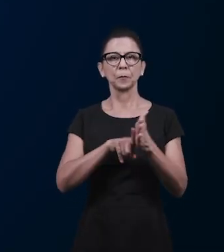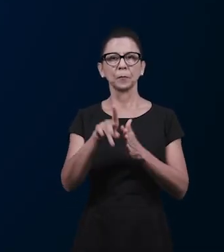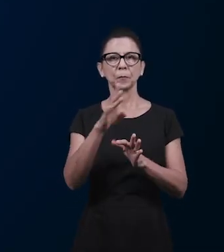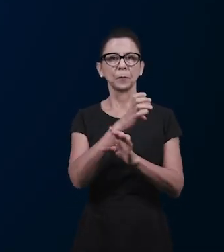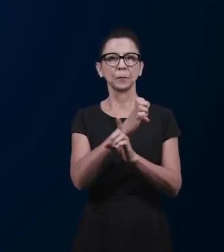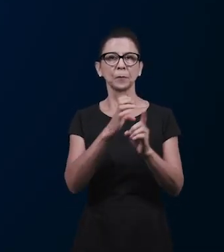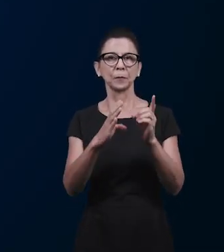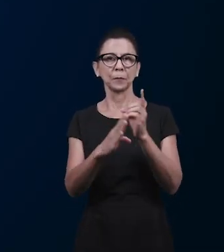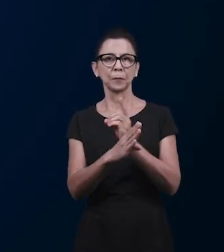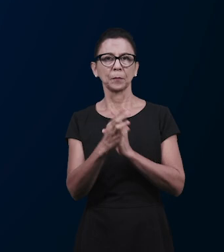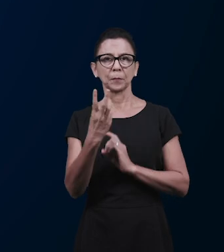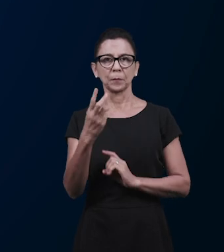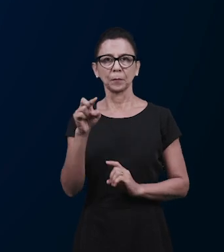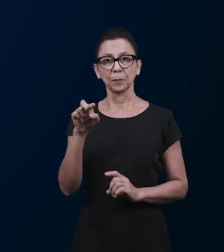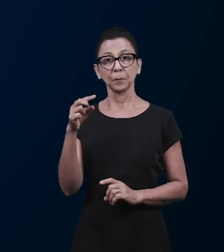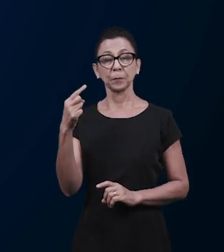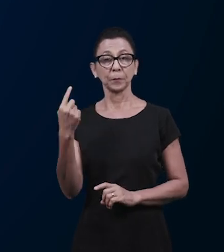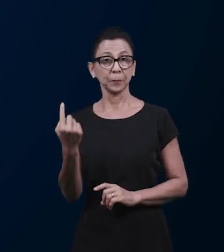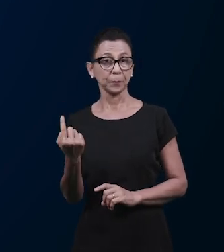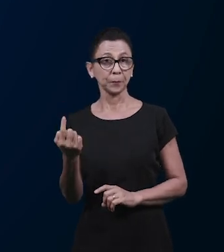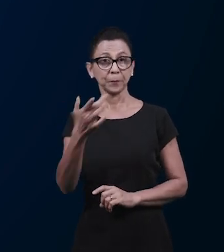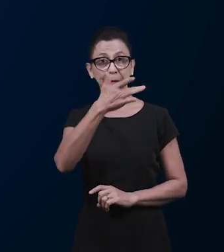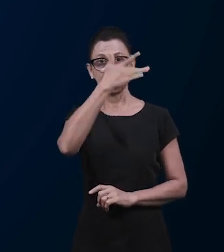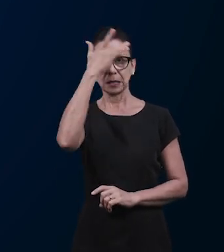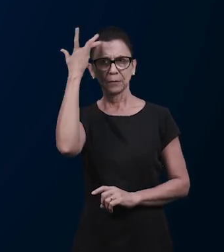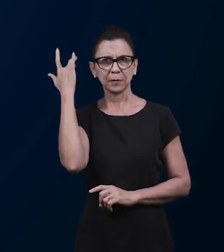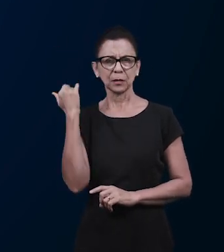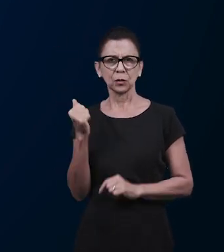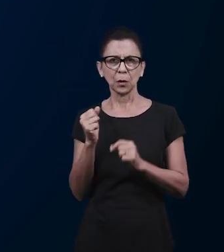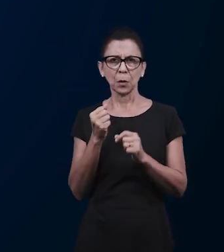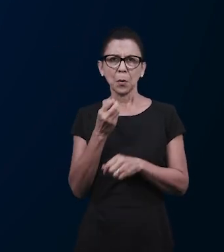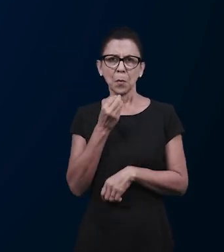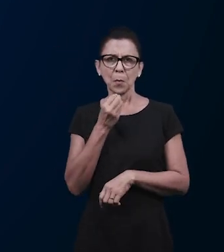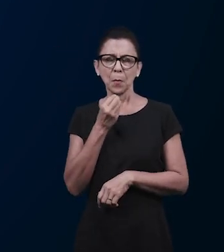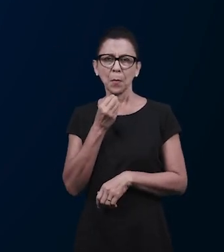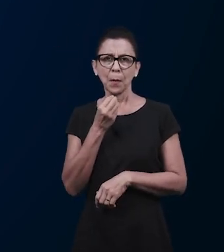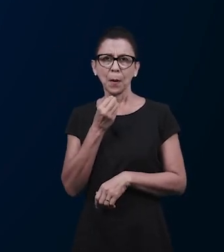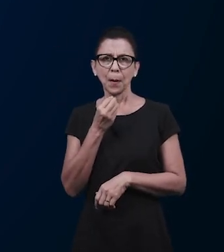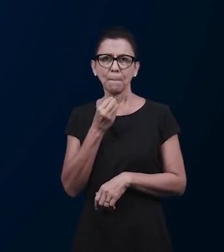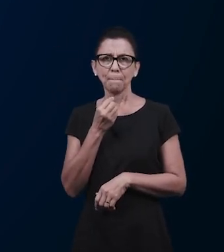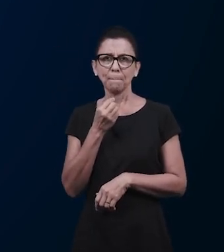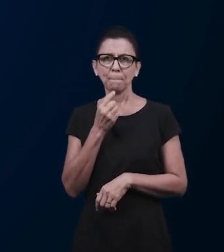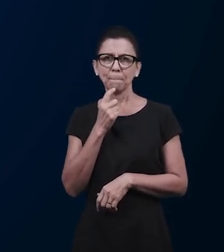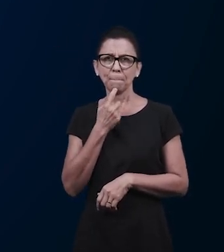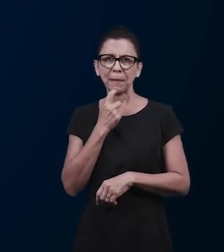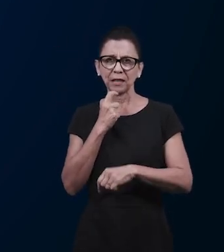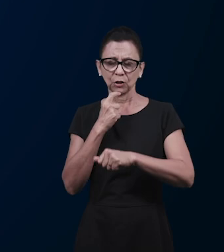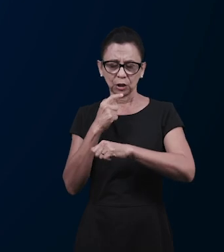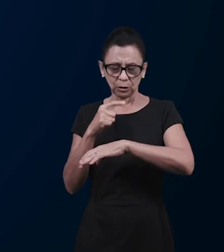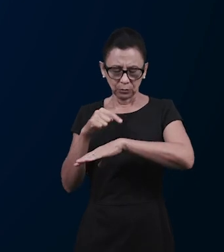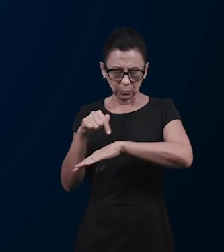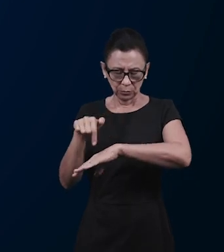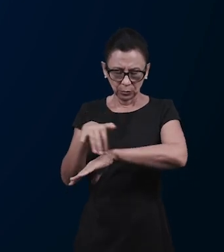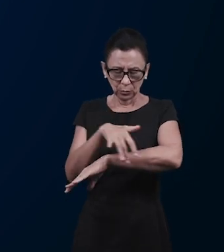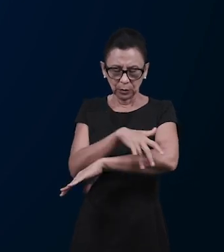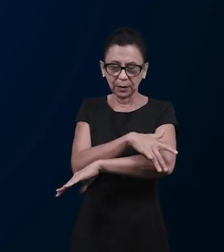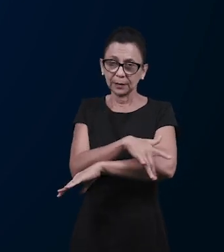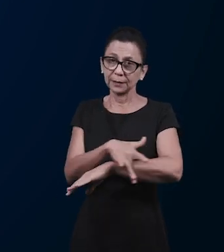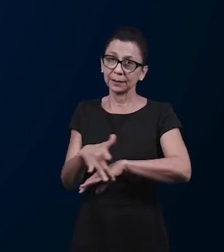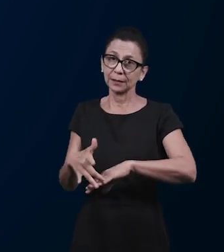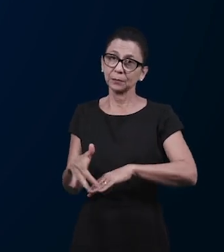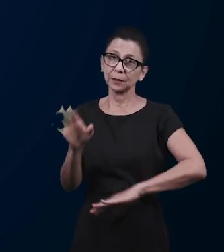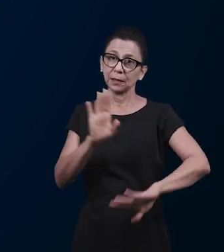da EBD, aqueles que estão à beira do caminho estão vulneráveis à ação